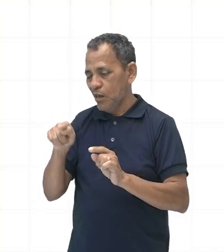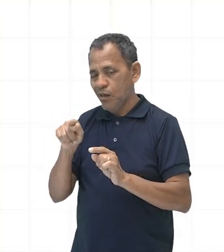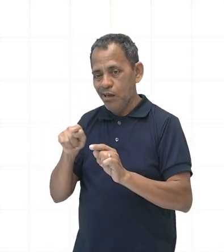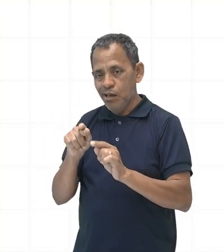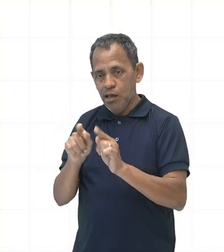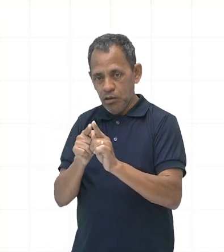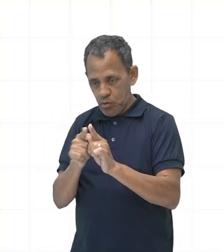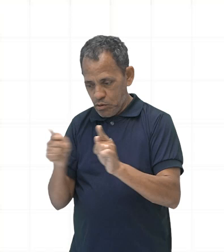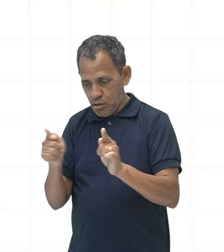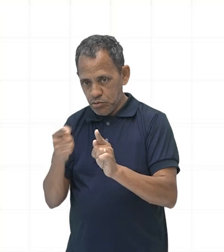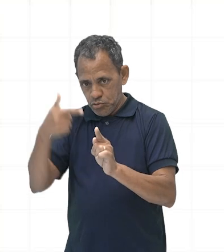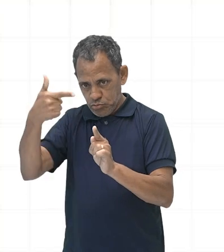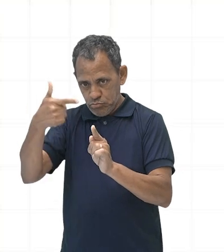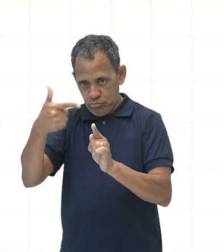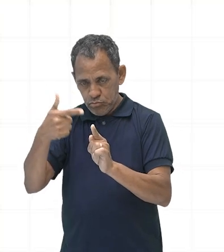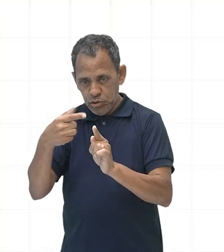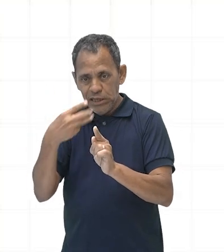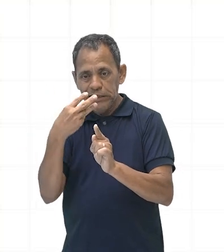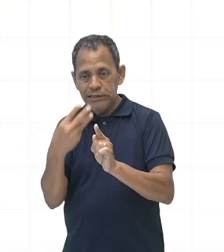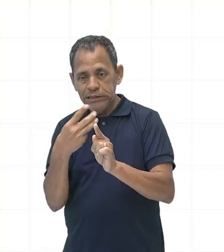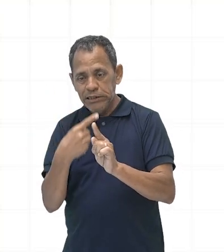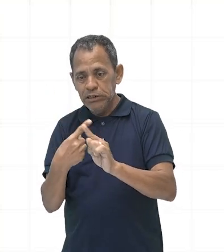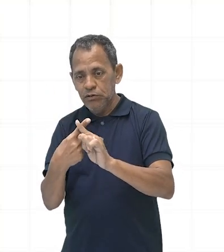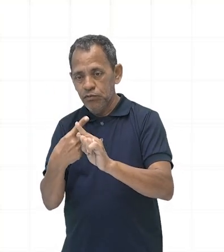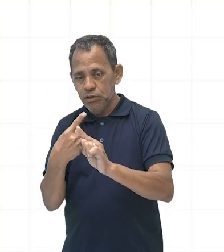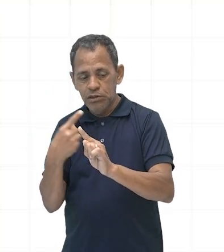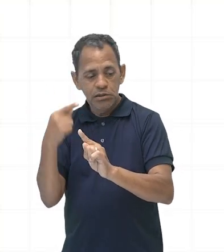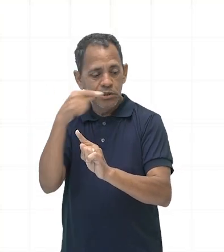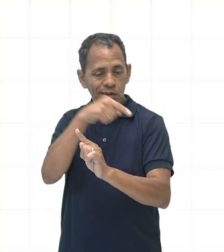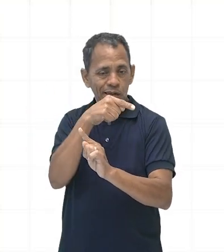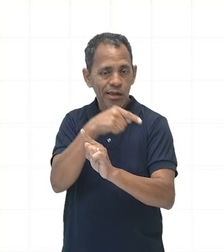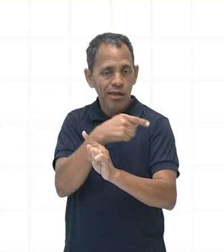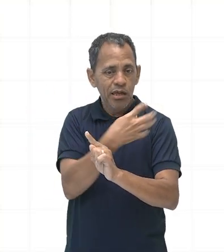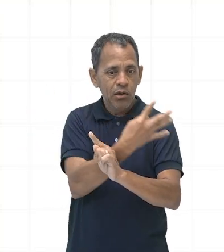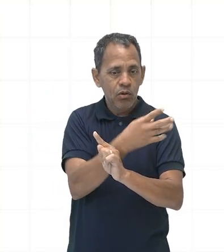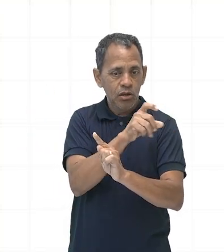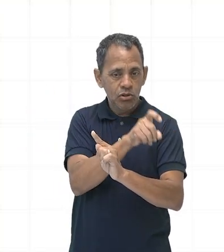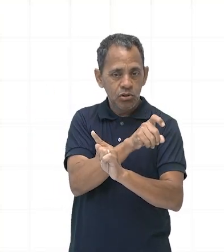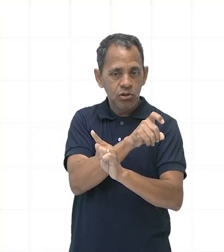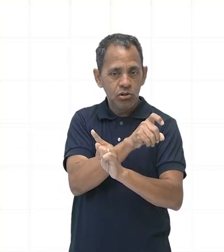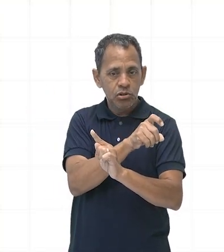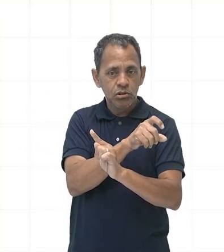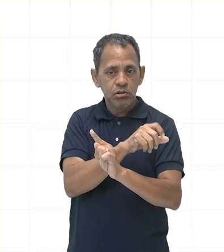3, vezes o primeiro termo,